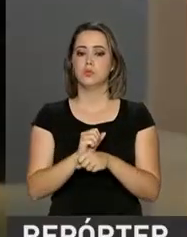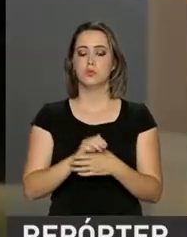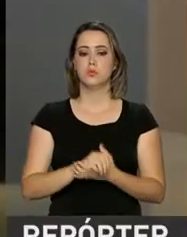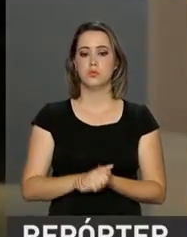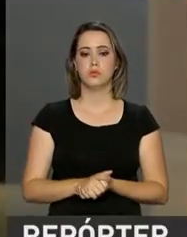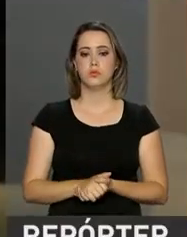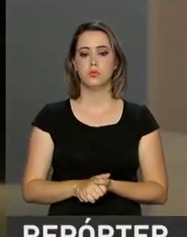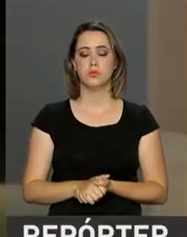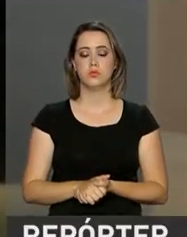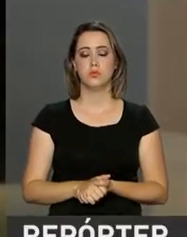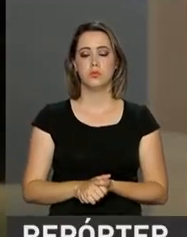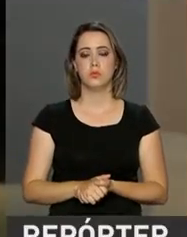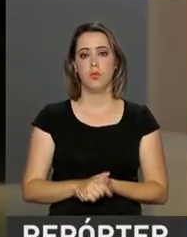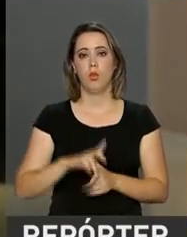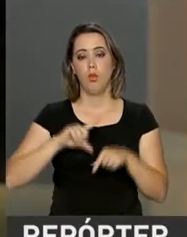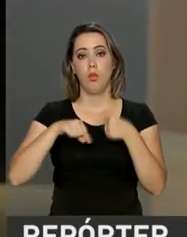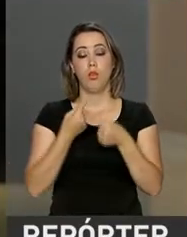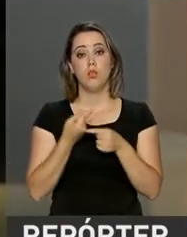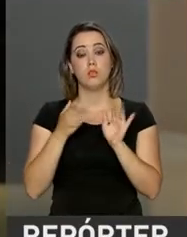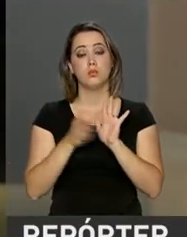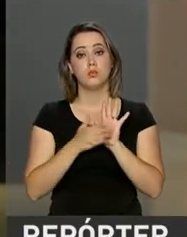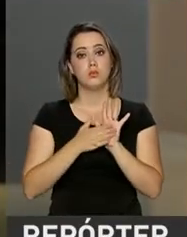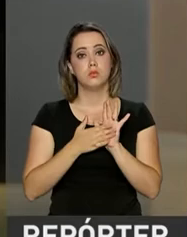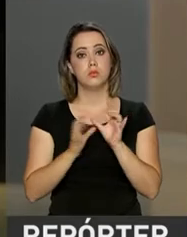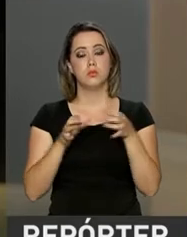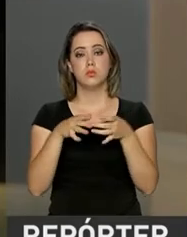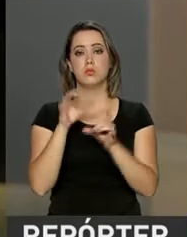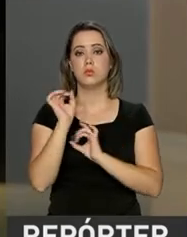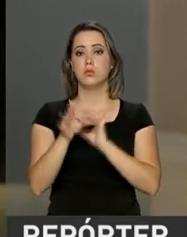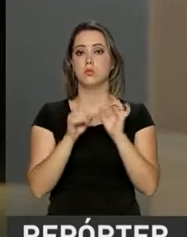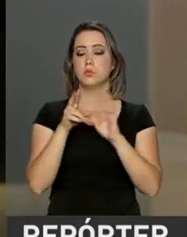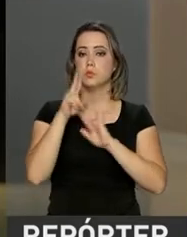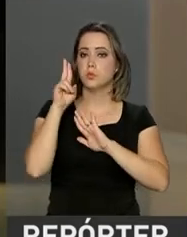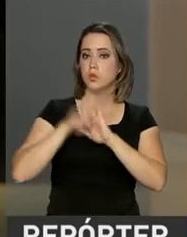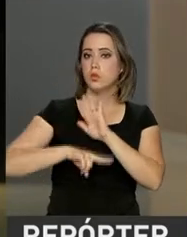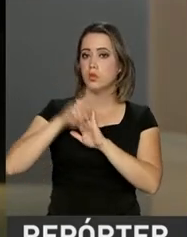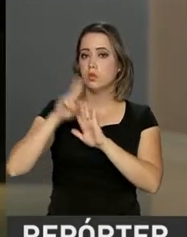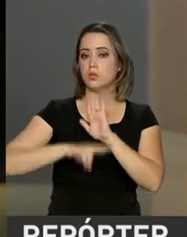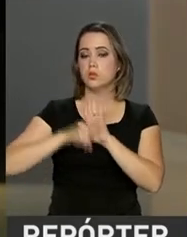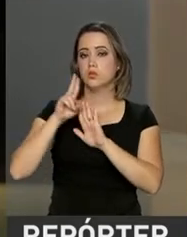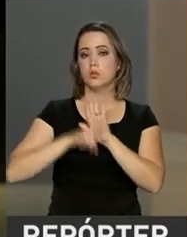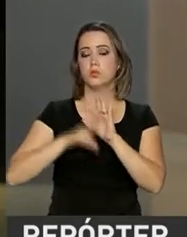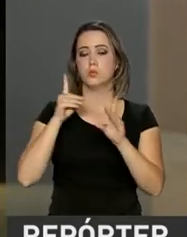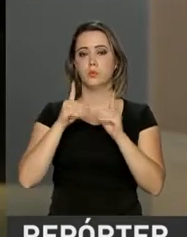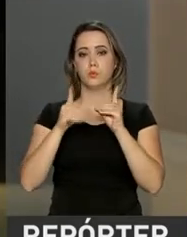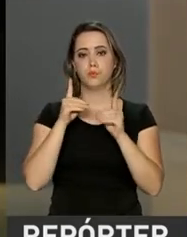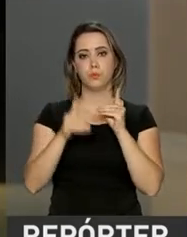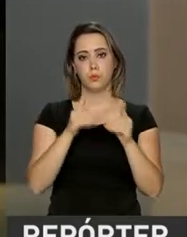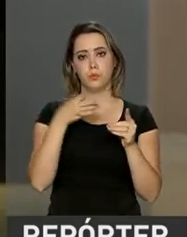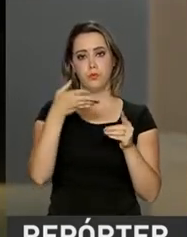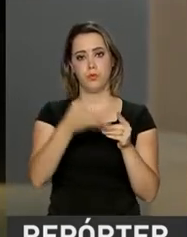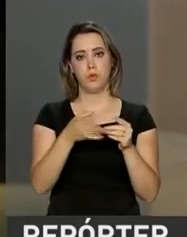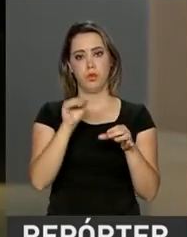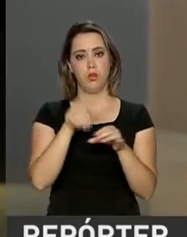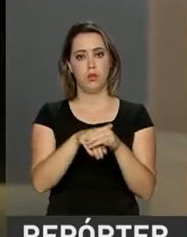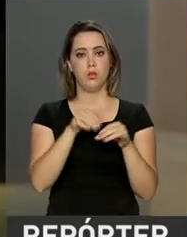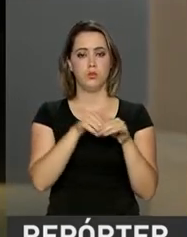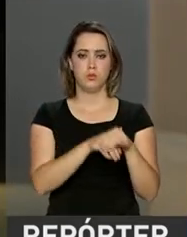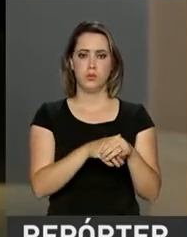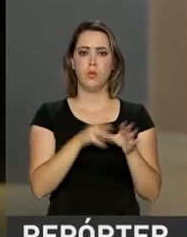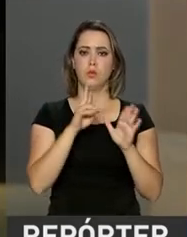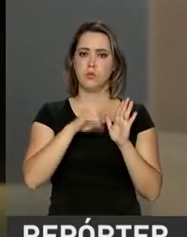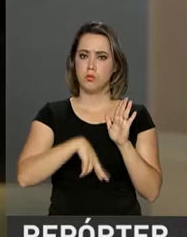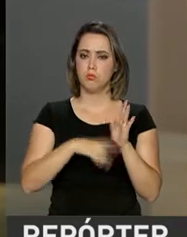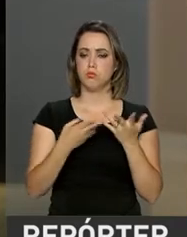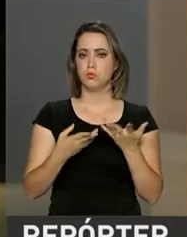Os próximos passos na comissão são a discussão do relatório do deputado Arthur Maia e a votação do parecer. Acordo entre governo